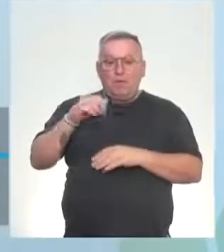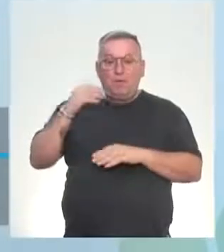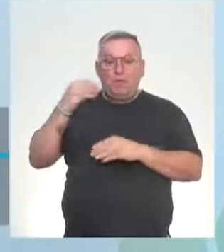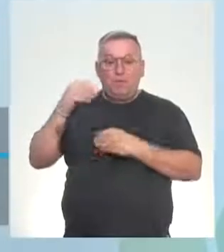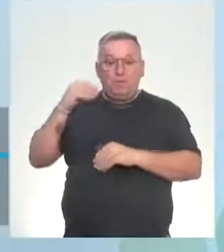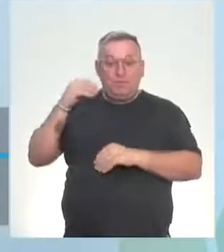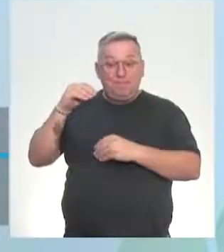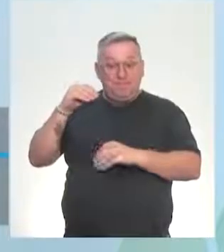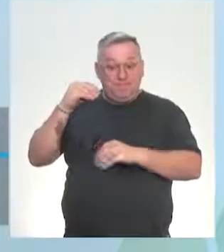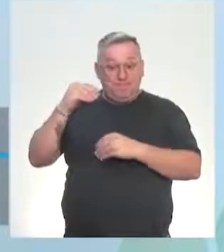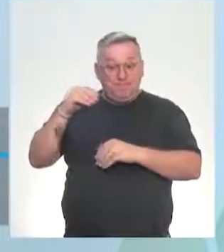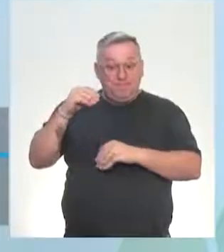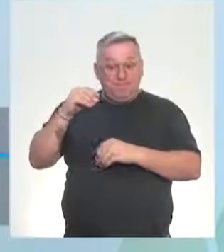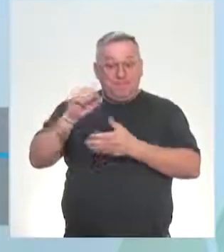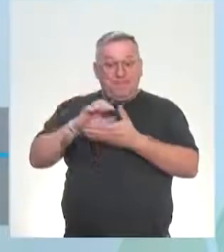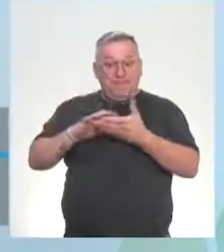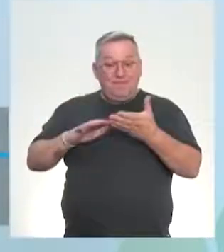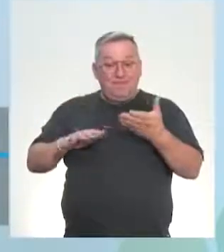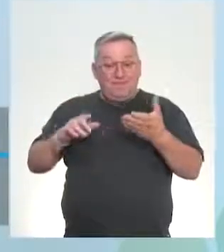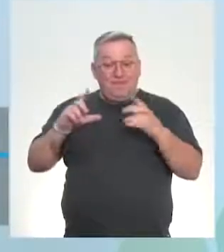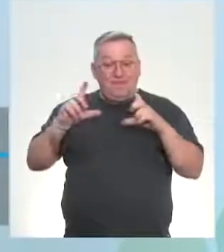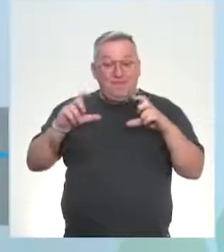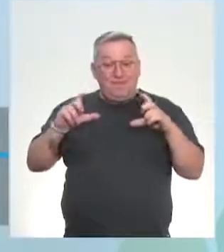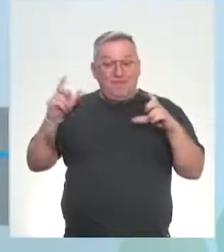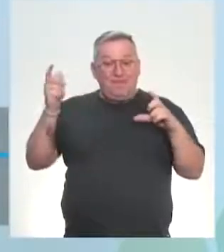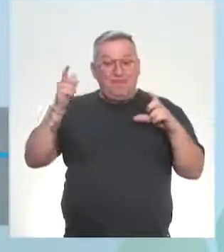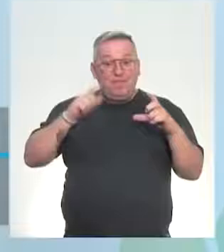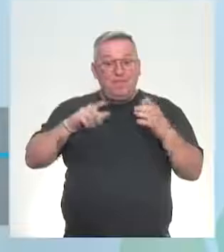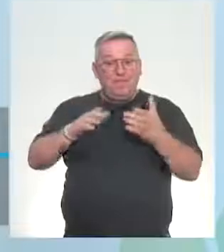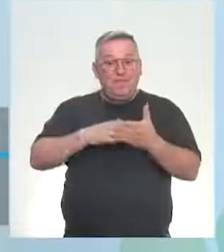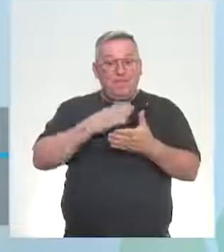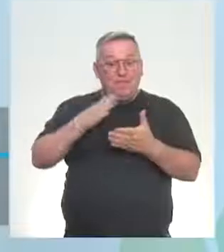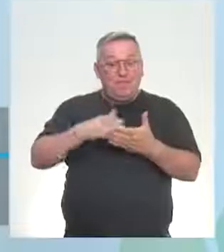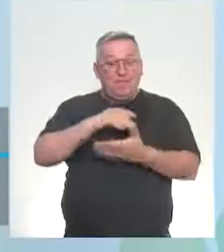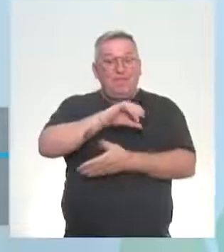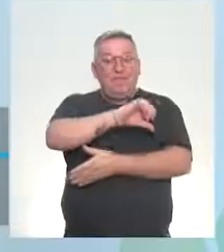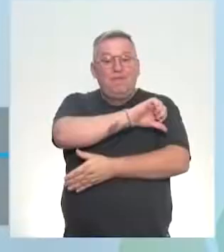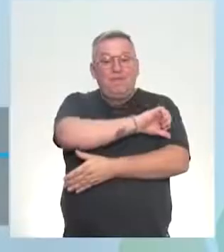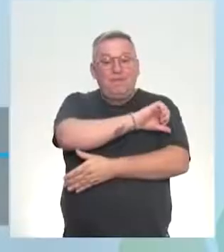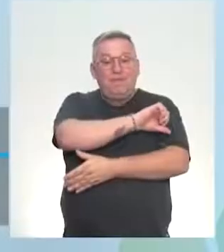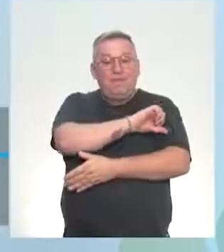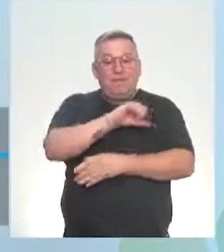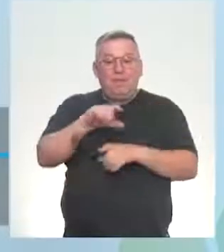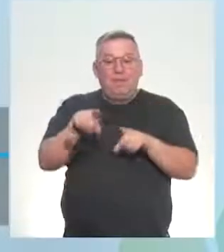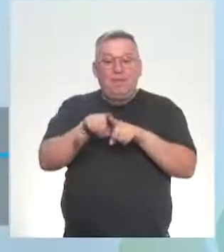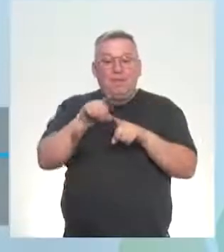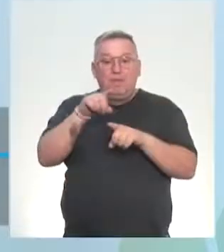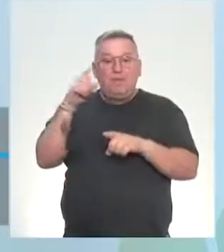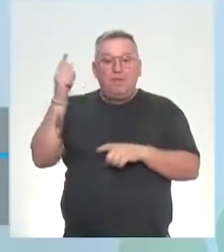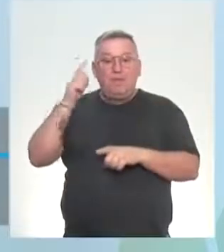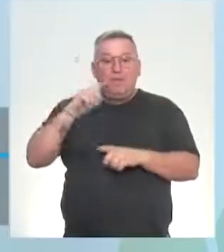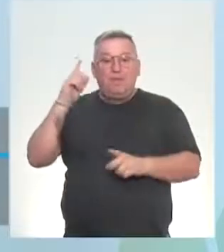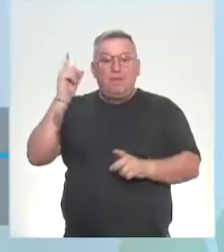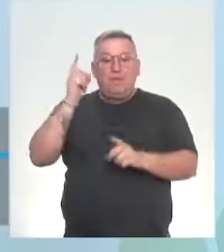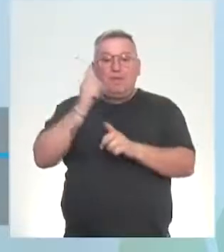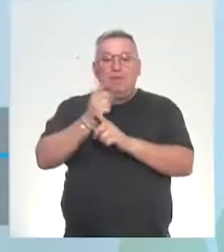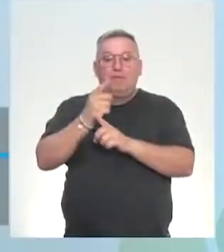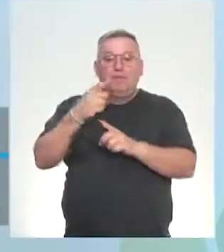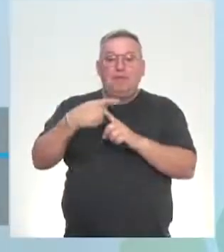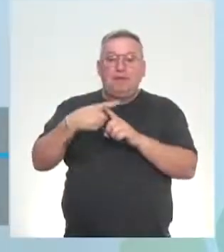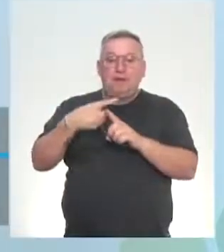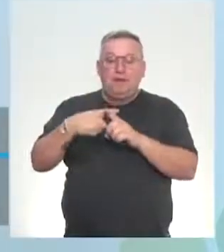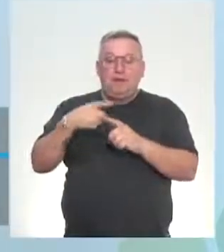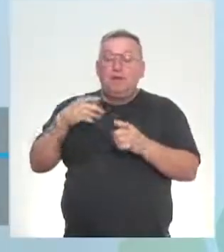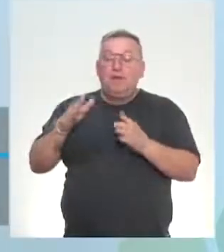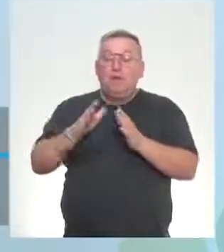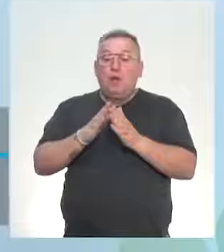as atividades, as fotos, eu consegui todas elas no caderno do 9º ano. Então, até para vocês conseguirem localizar, por quê? No caderno